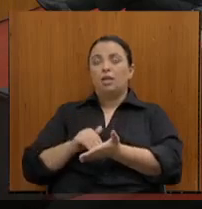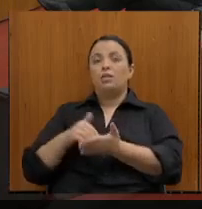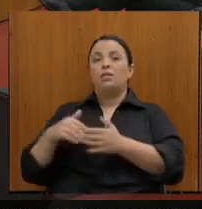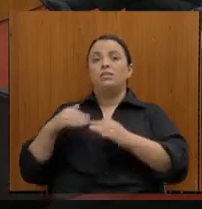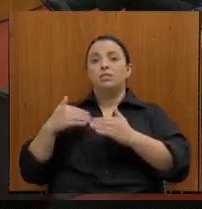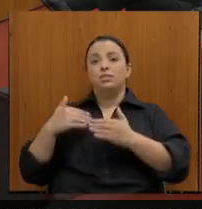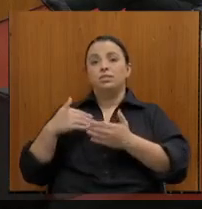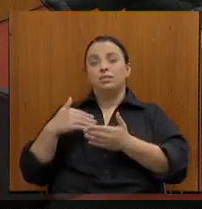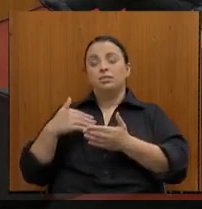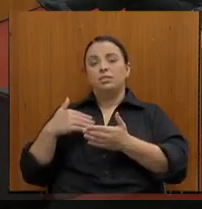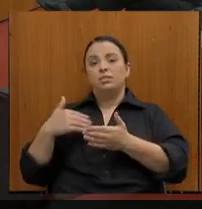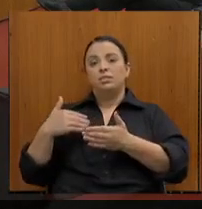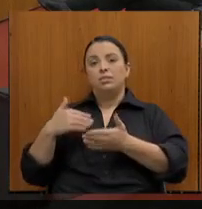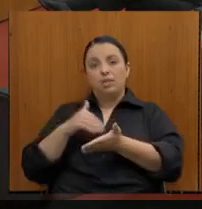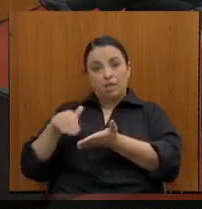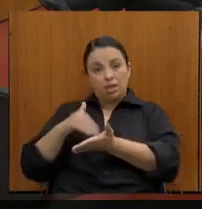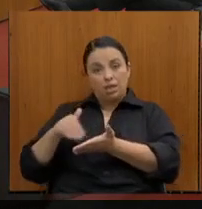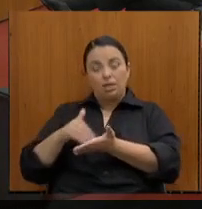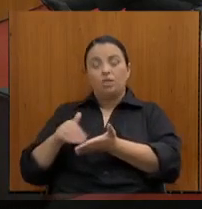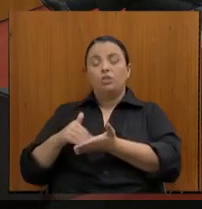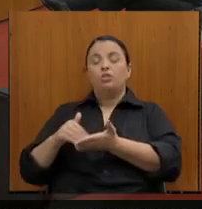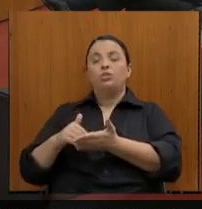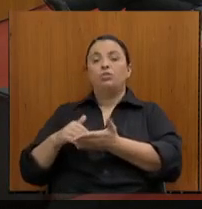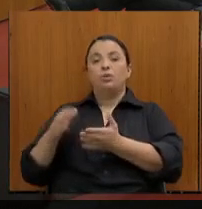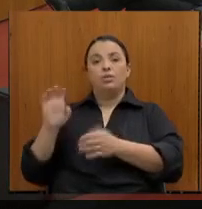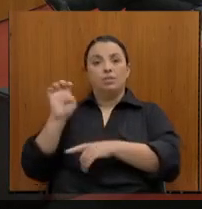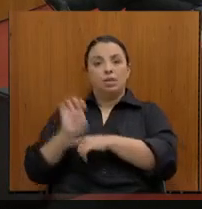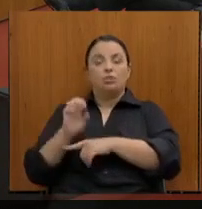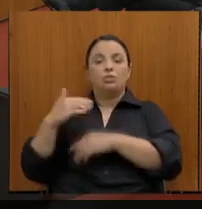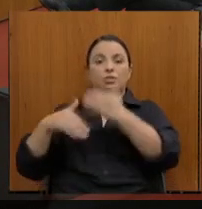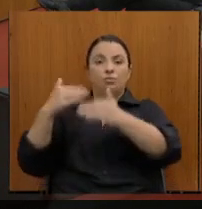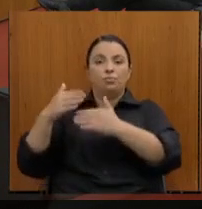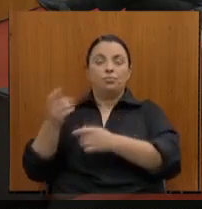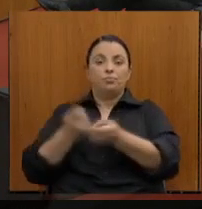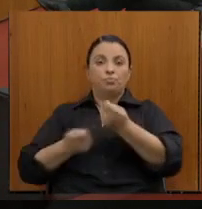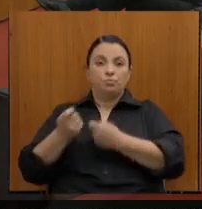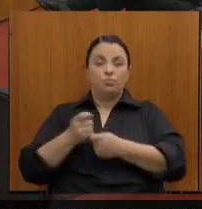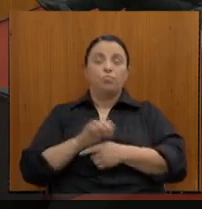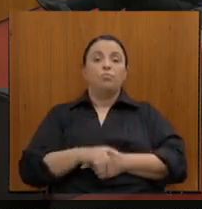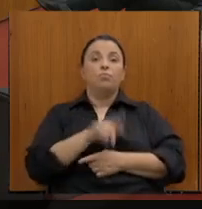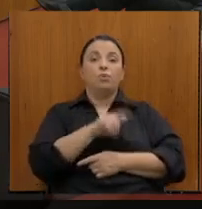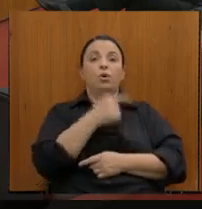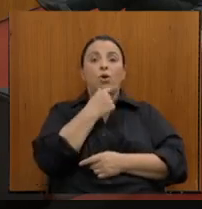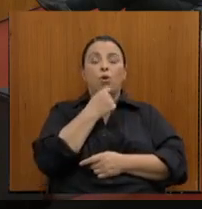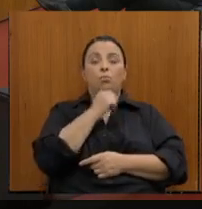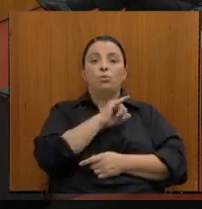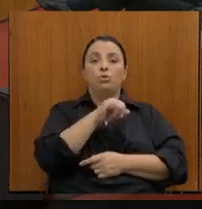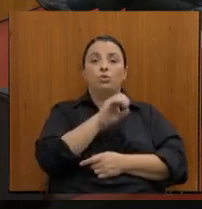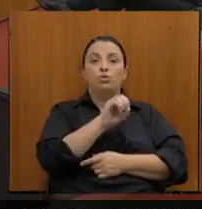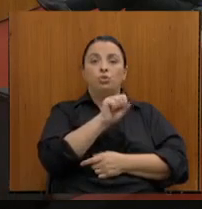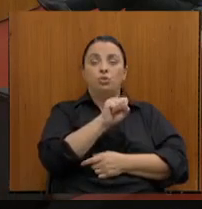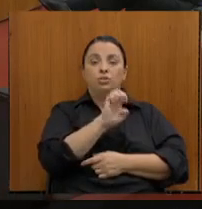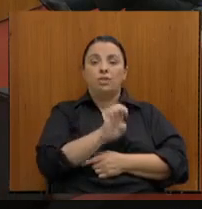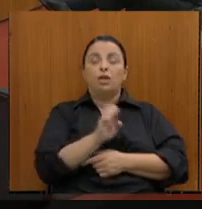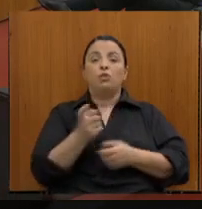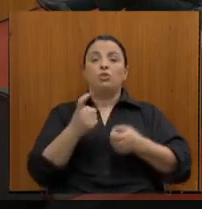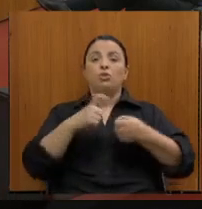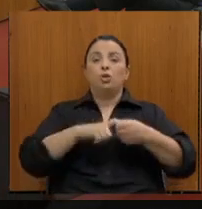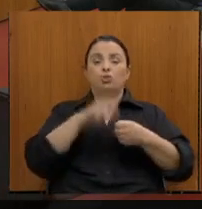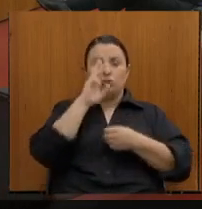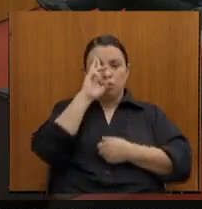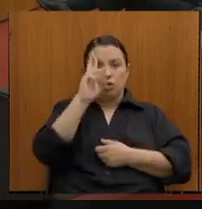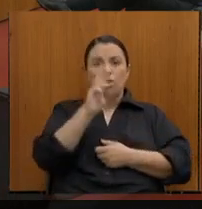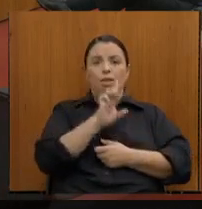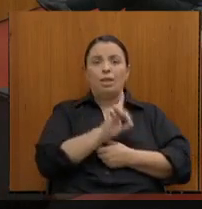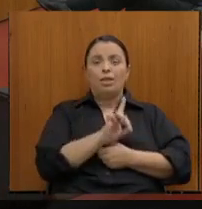econômico em São José da Costa Carvalho Neto sócio-diretor da de três